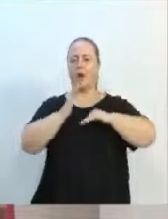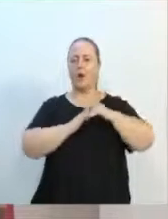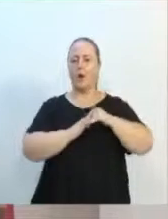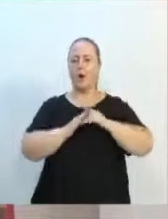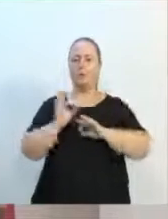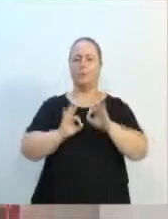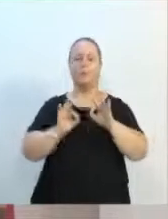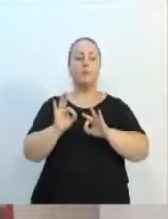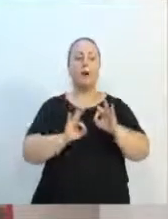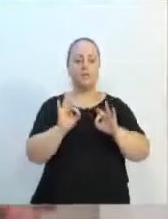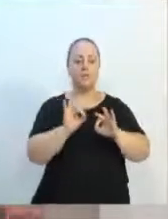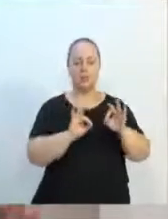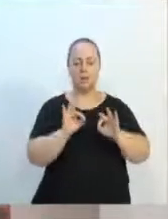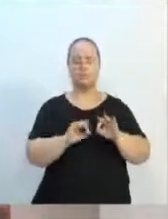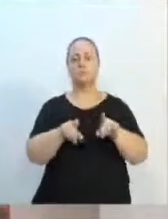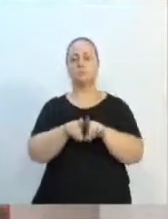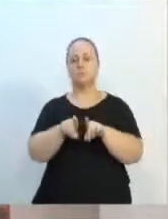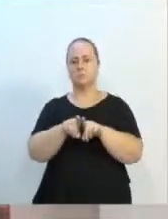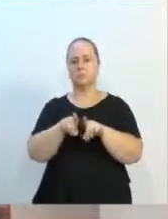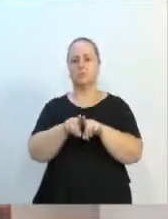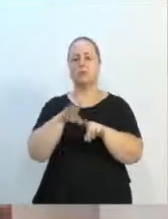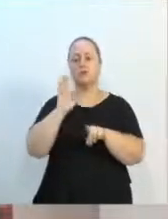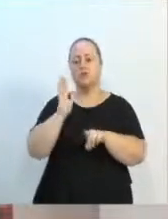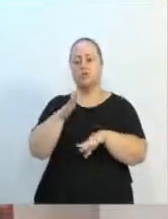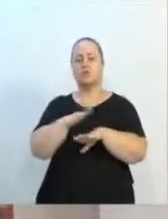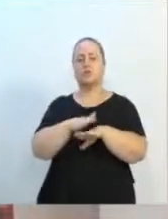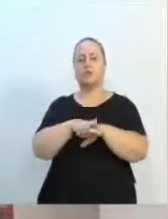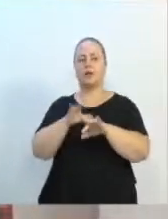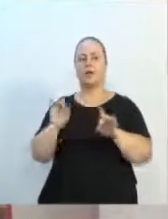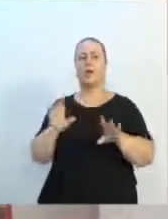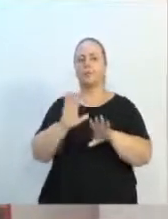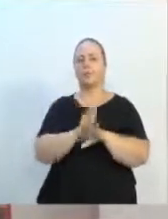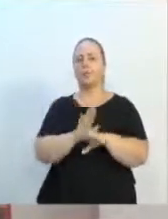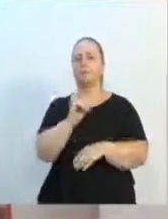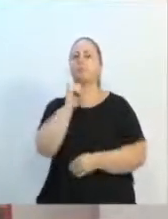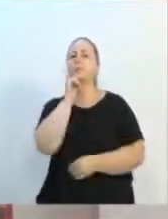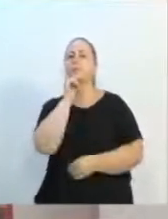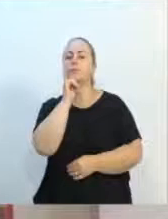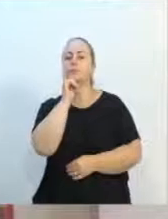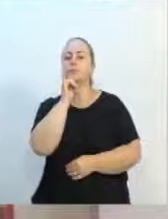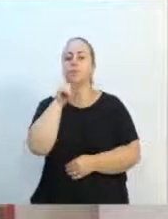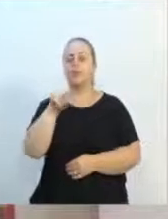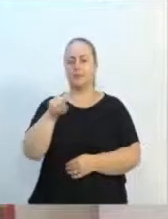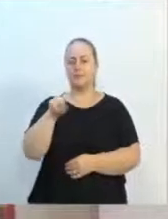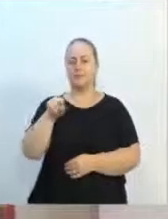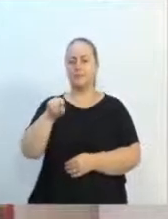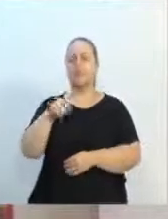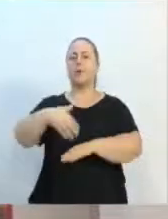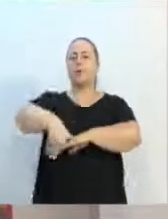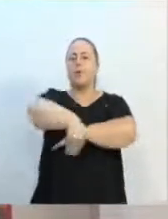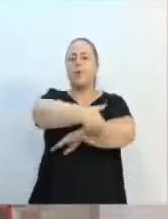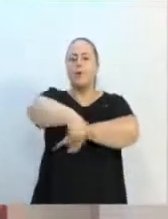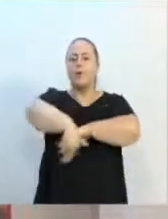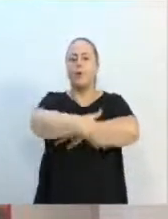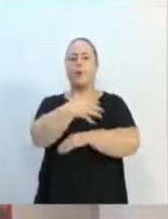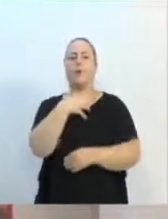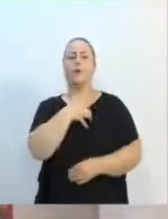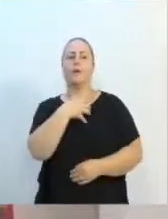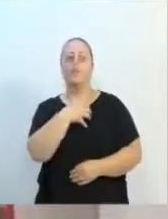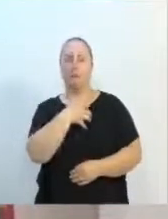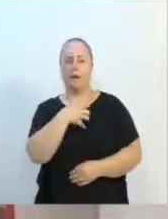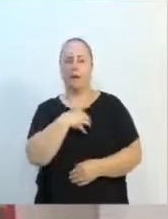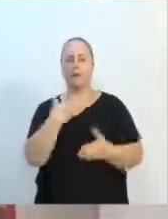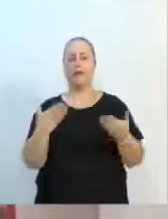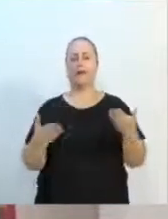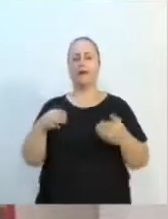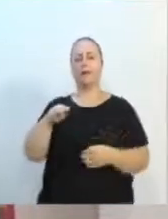requalificação que estão sendo feitas ou que foram feitas recentemente, como é o caso, por exemplo, da reurbanização da Rua Bahia, da reurbanização da Rua das